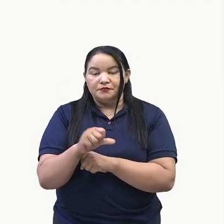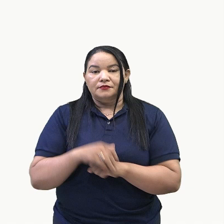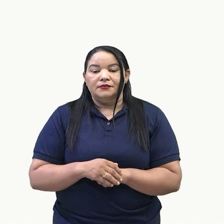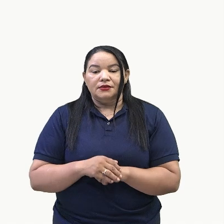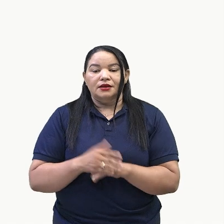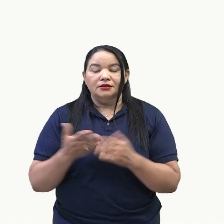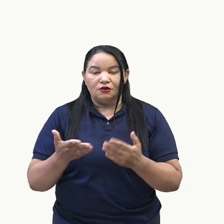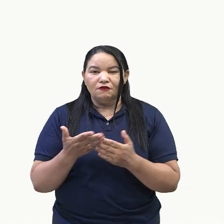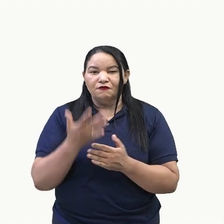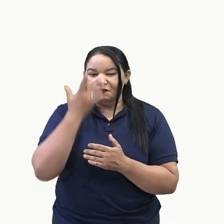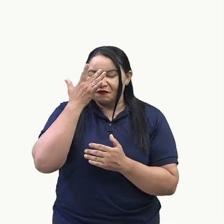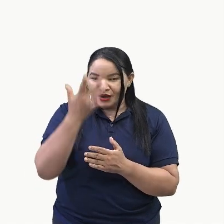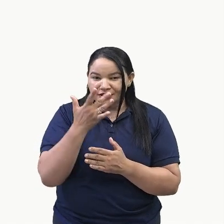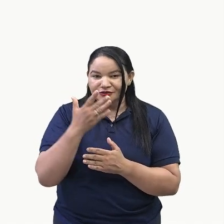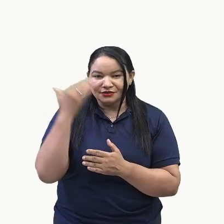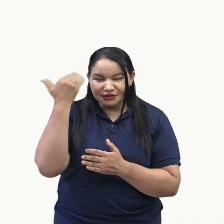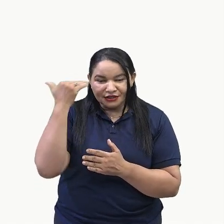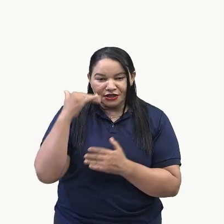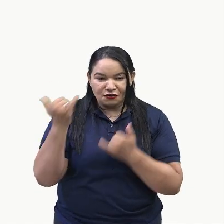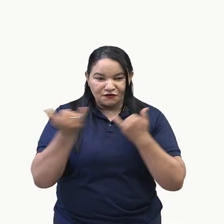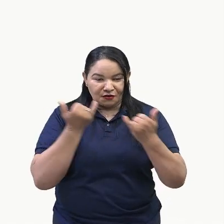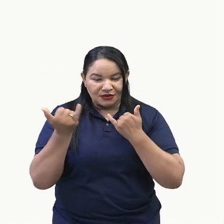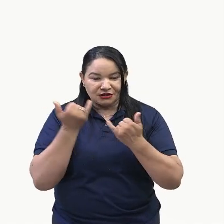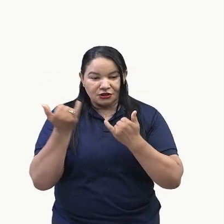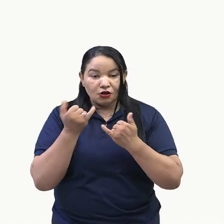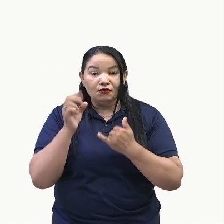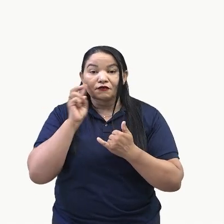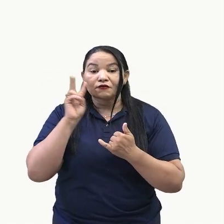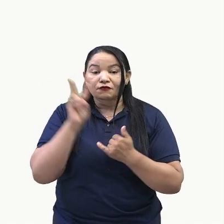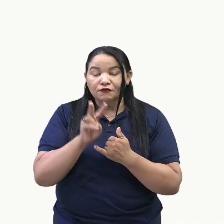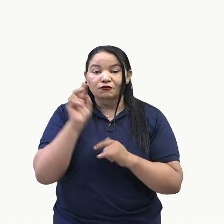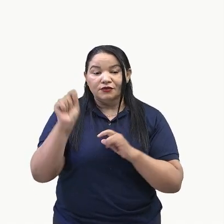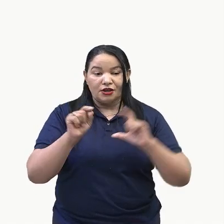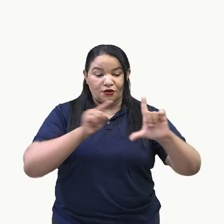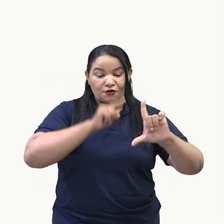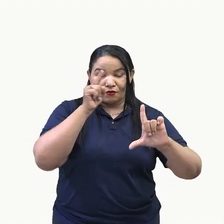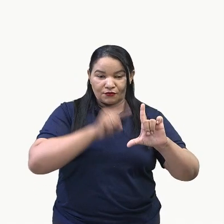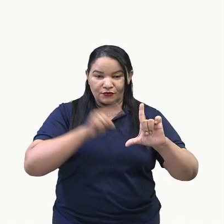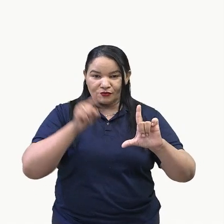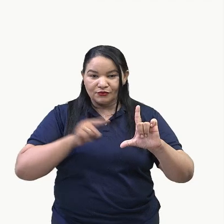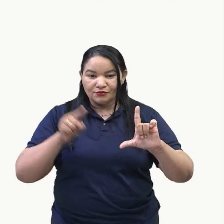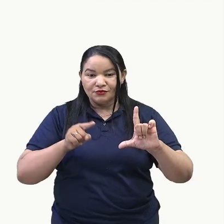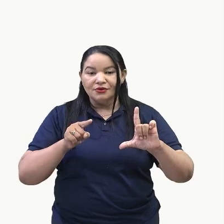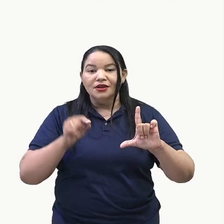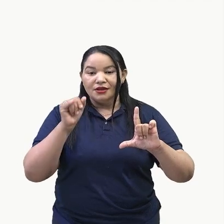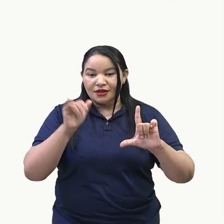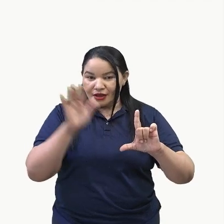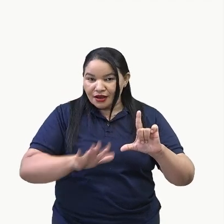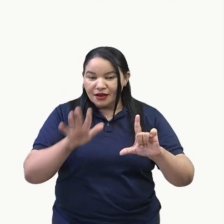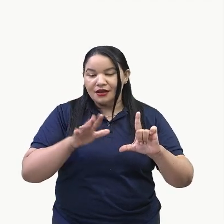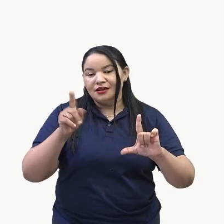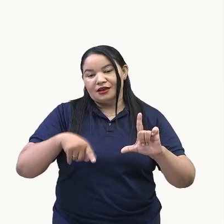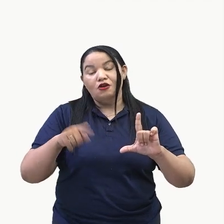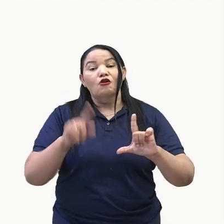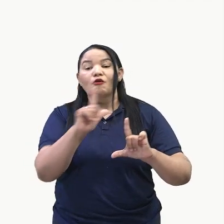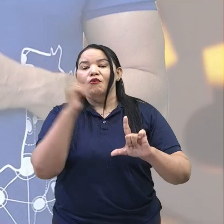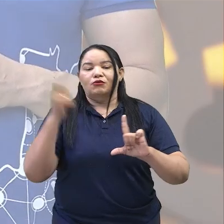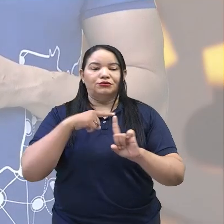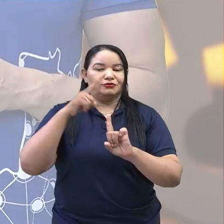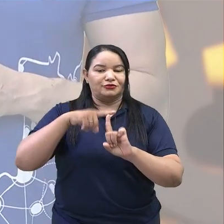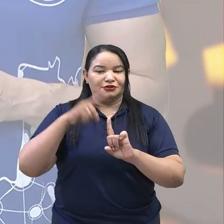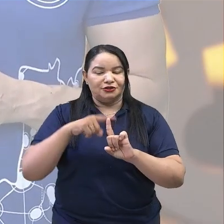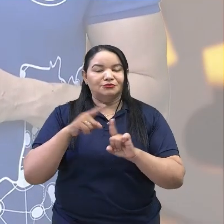fica mais fácil para a gente compreender as informações quando a gente tem isso de forma visual? Bem, nós temos outro tipo de gráfico que eu